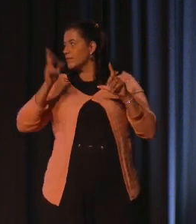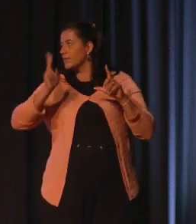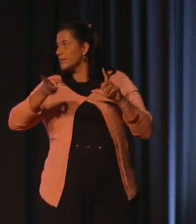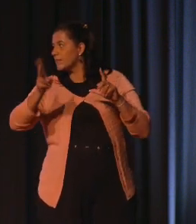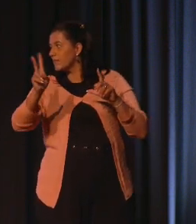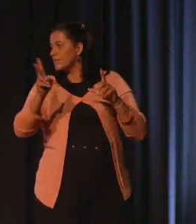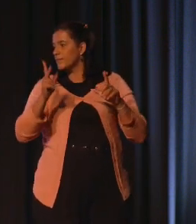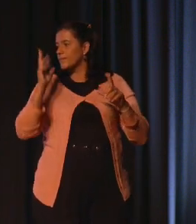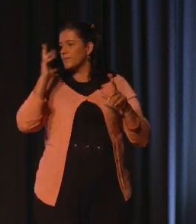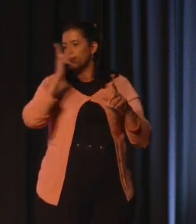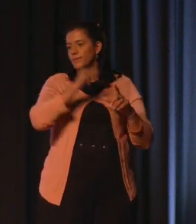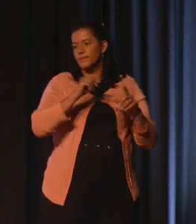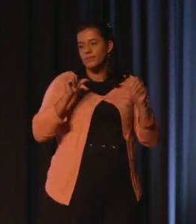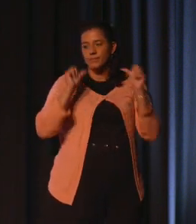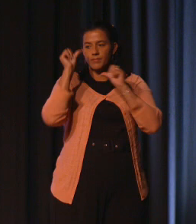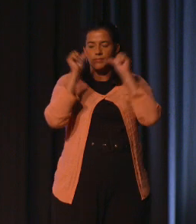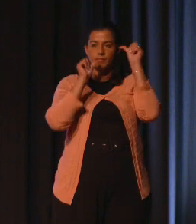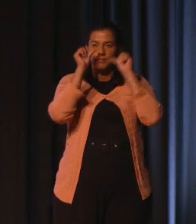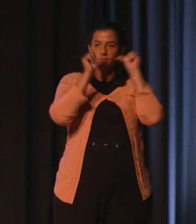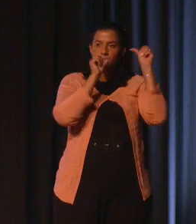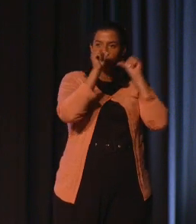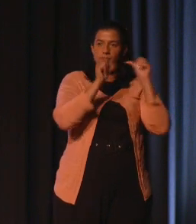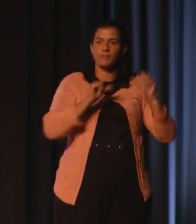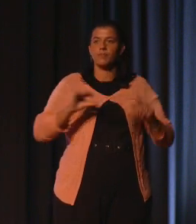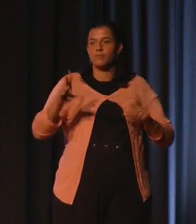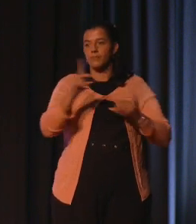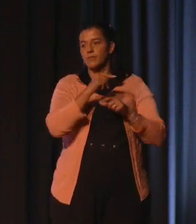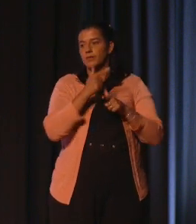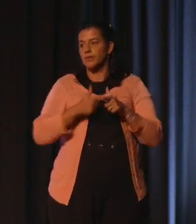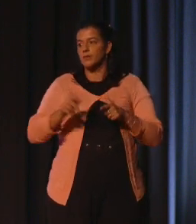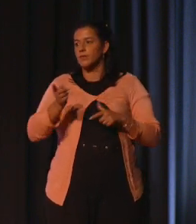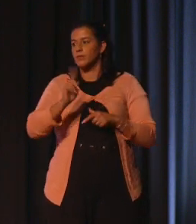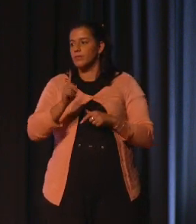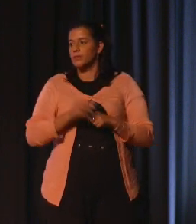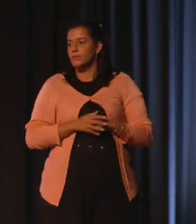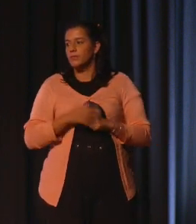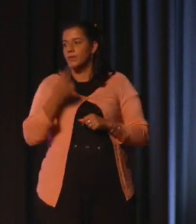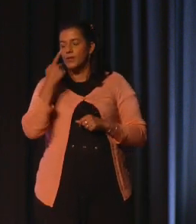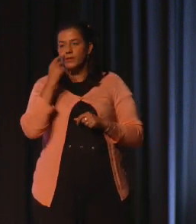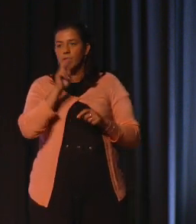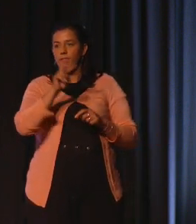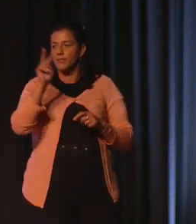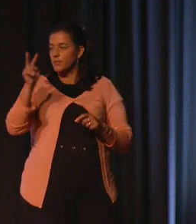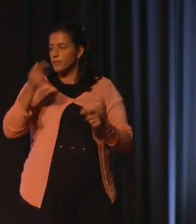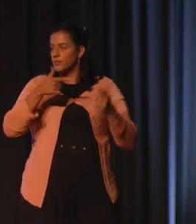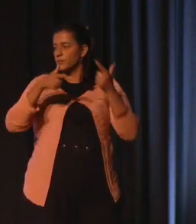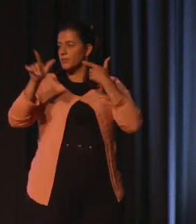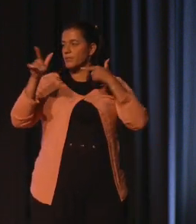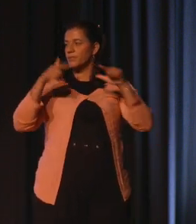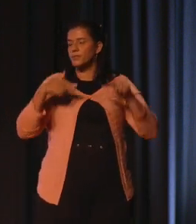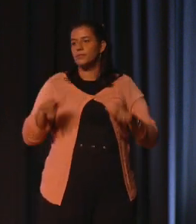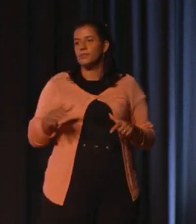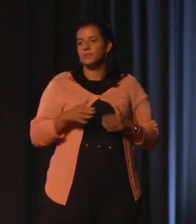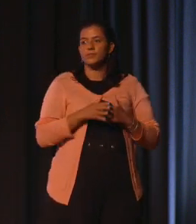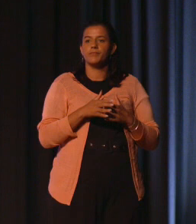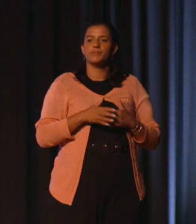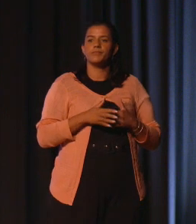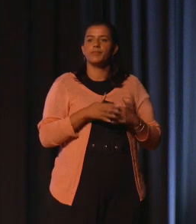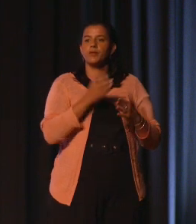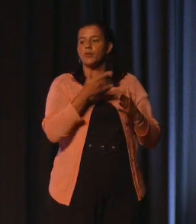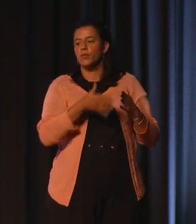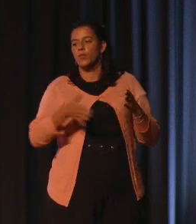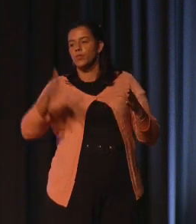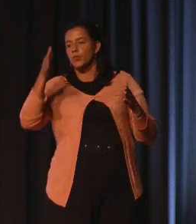com esse sorriso, ou fez os implantes, né? Não tem problema nenhum. Mas ele está olhando para outra dimensão já. Ele já está olhando